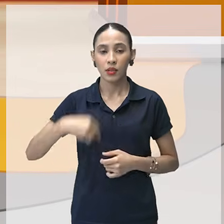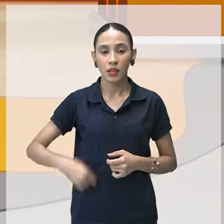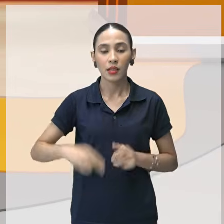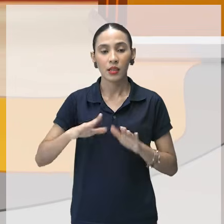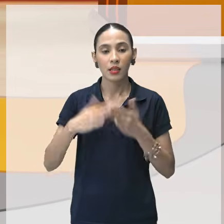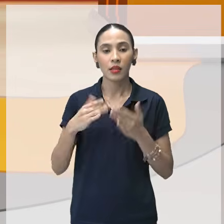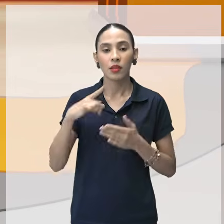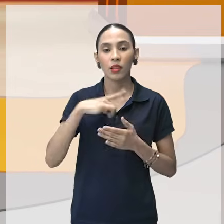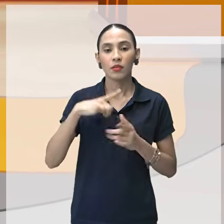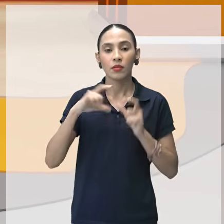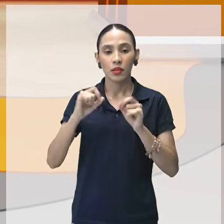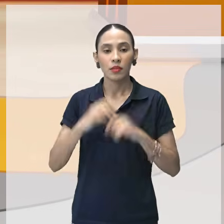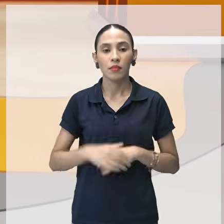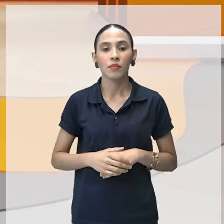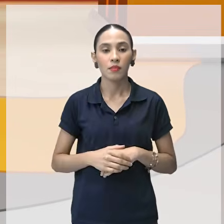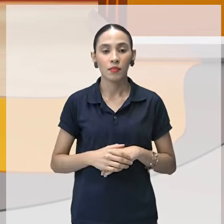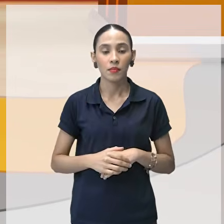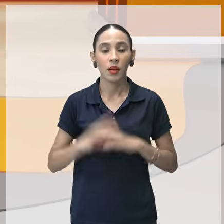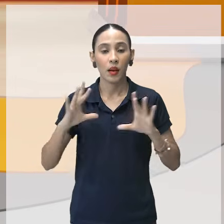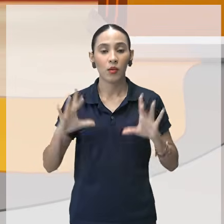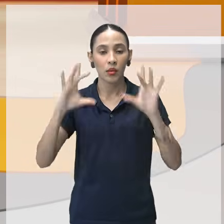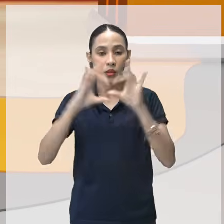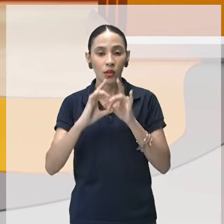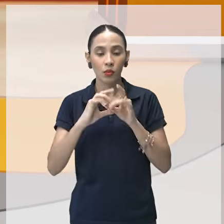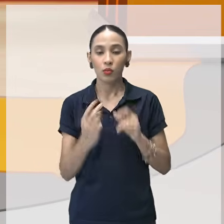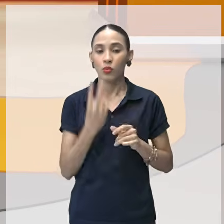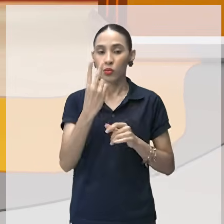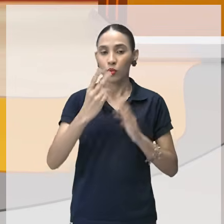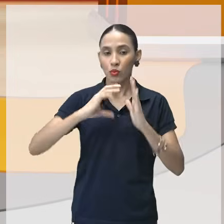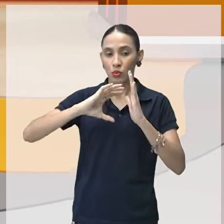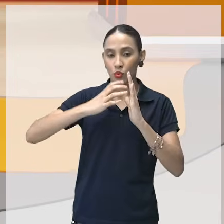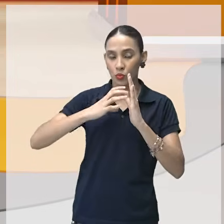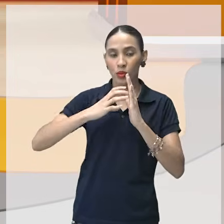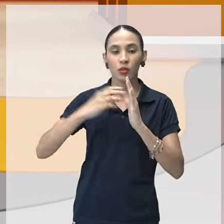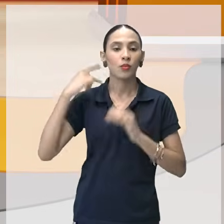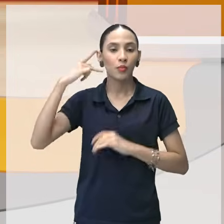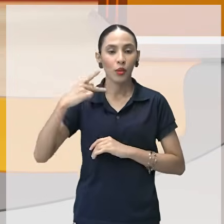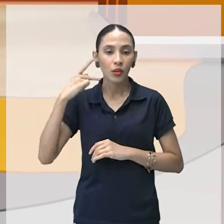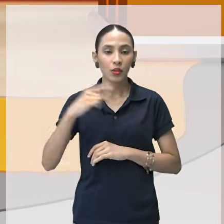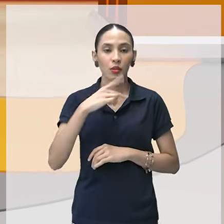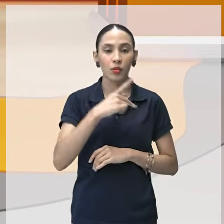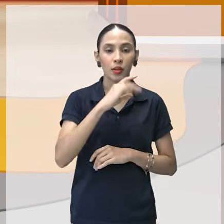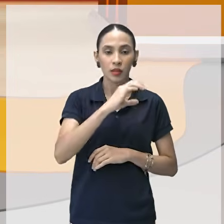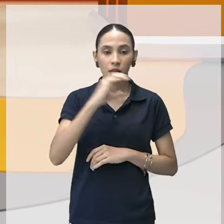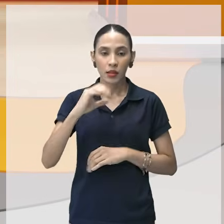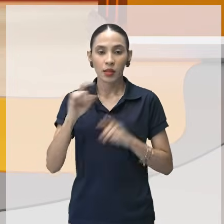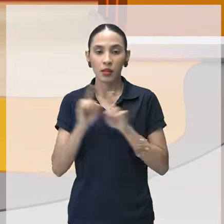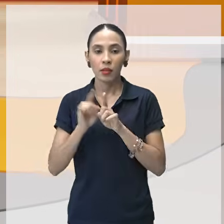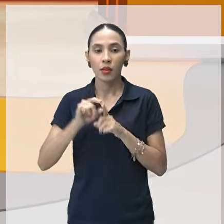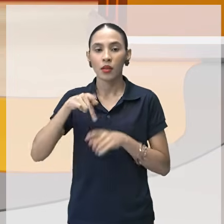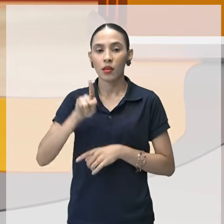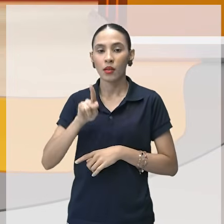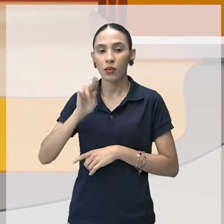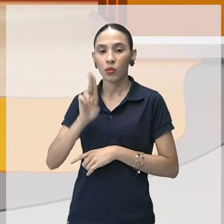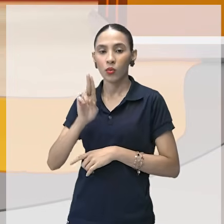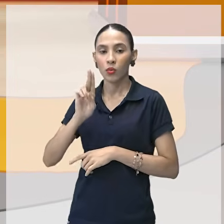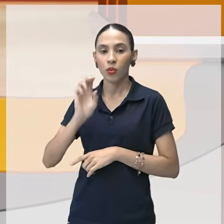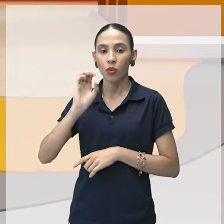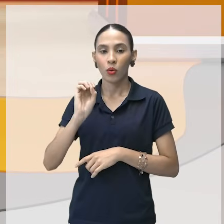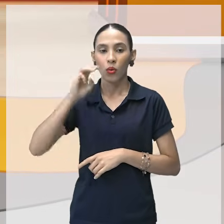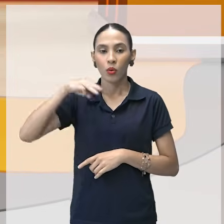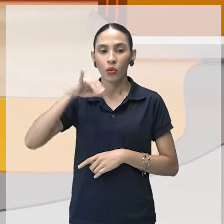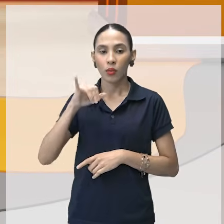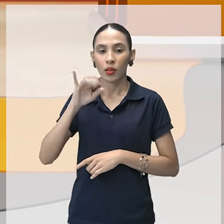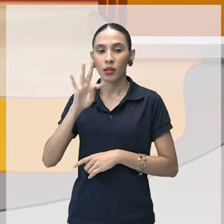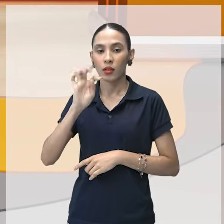Então, nós temos a presença, a união dos dois grupos políticos, o PCC e o Kuomintang. Eles